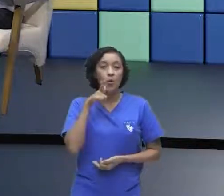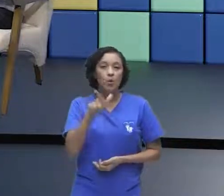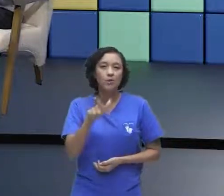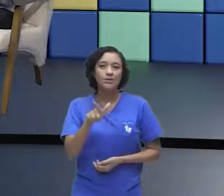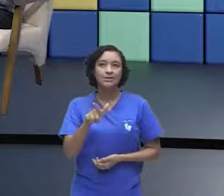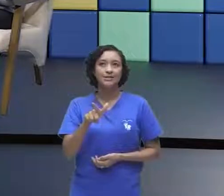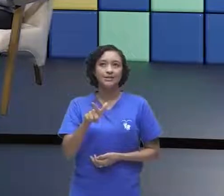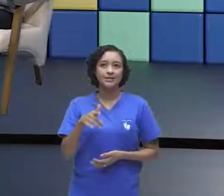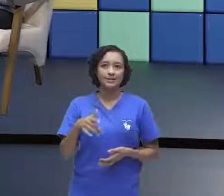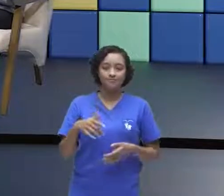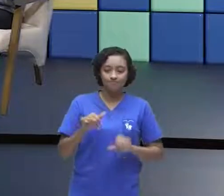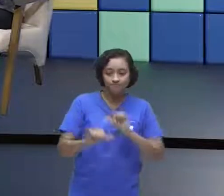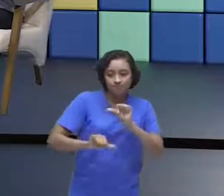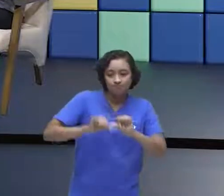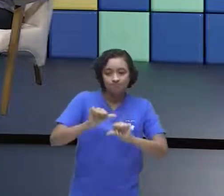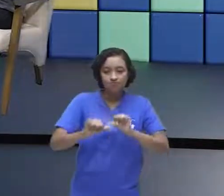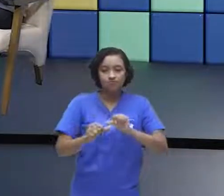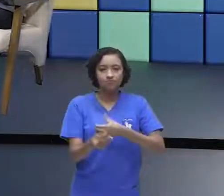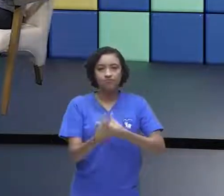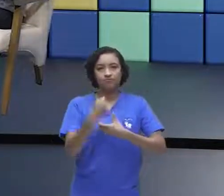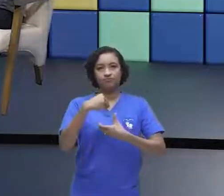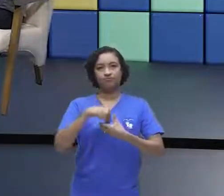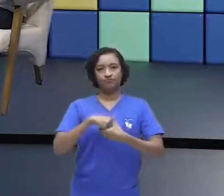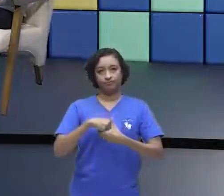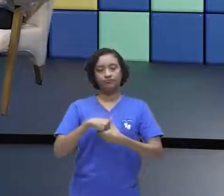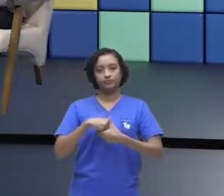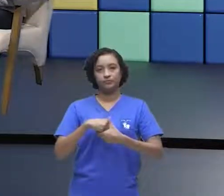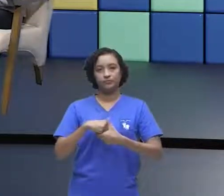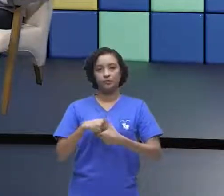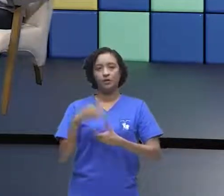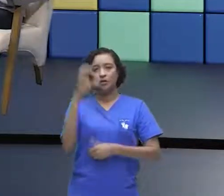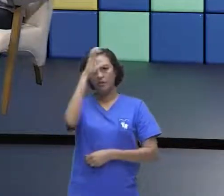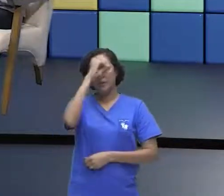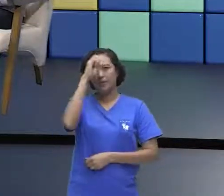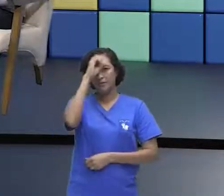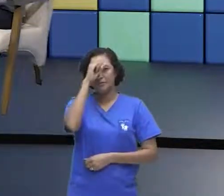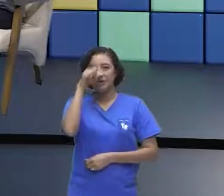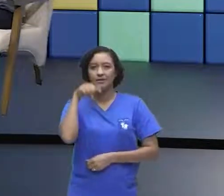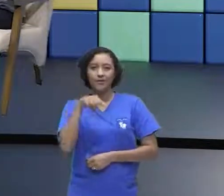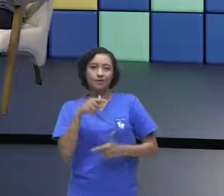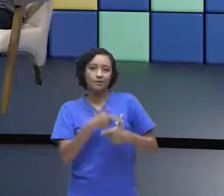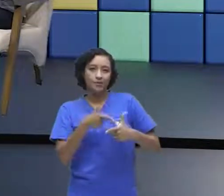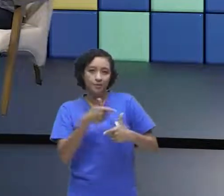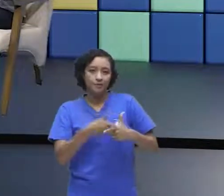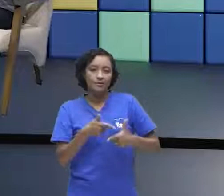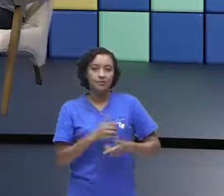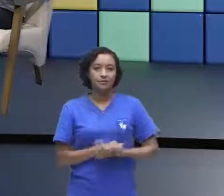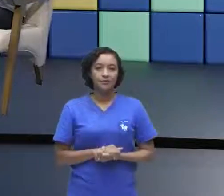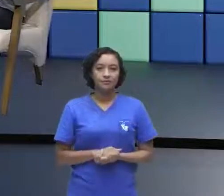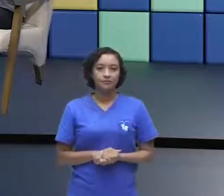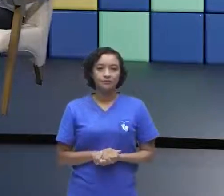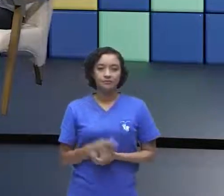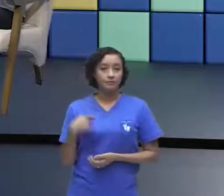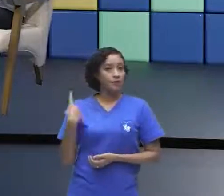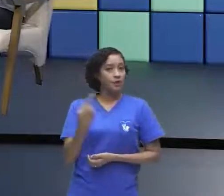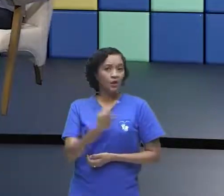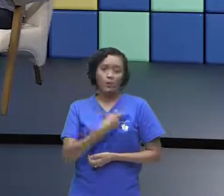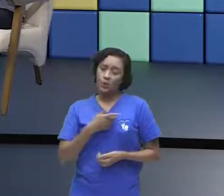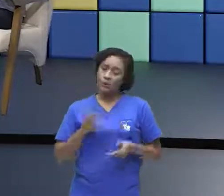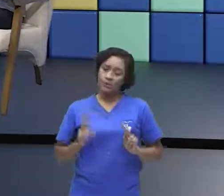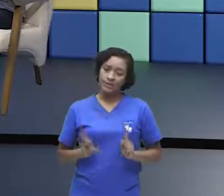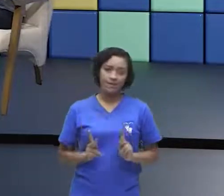se modificar, né, para aprender ali com aquela situação, né? Sim, e a gente sempre está nesse processo, né?